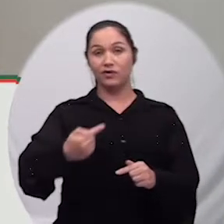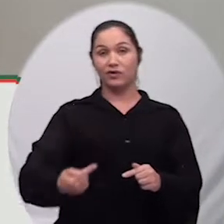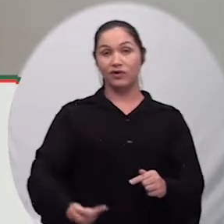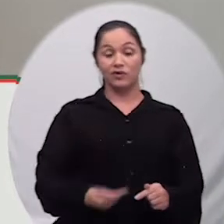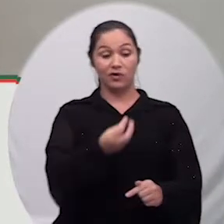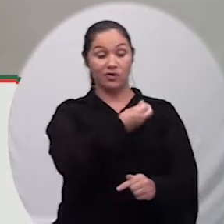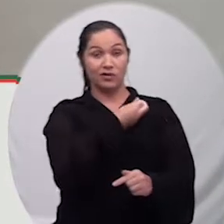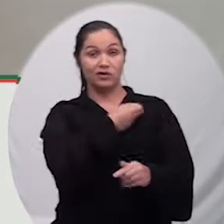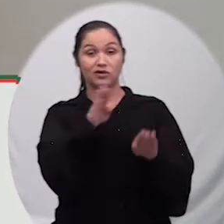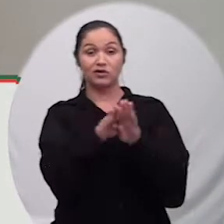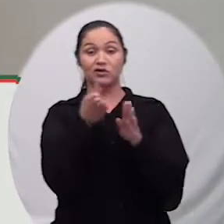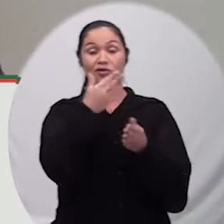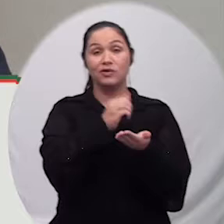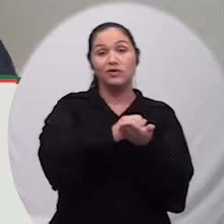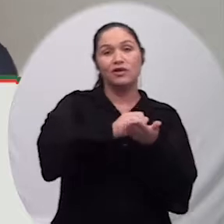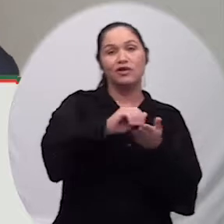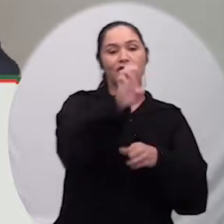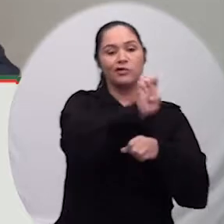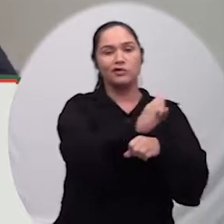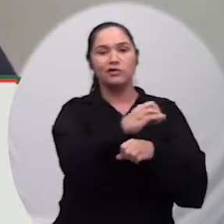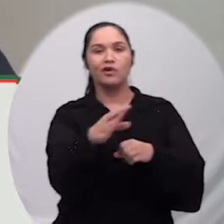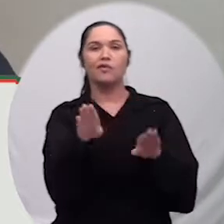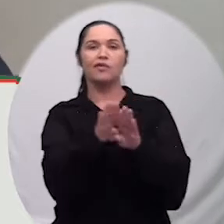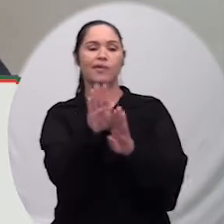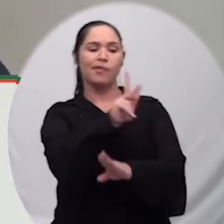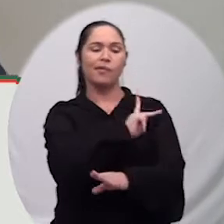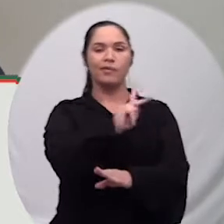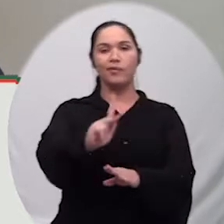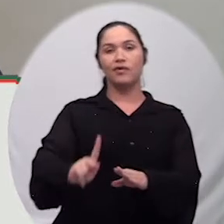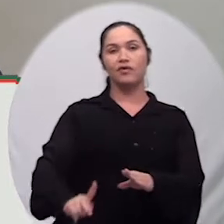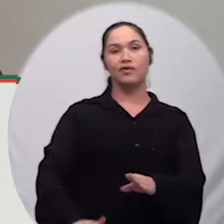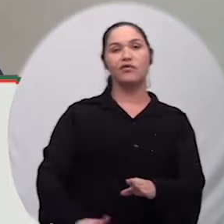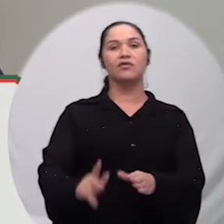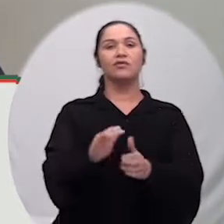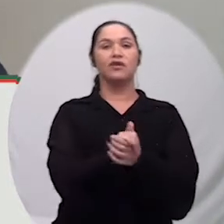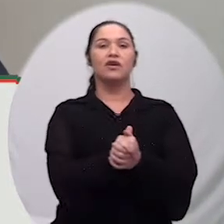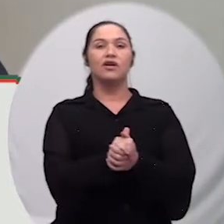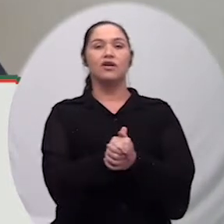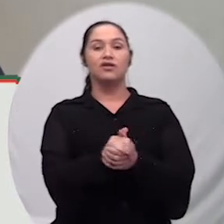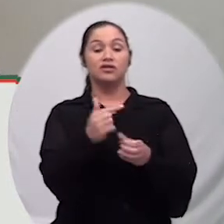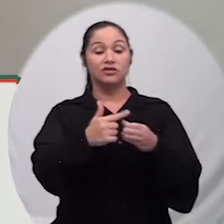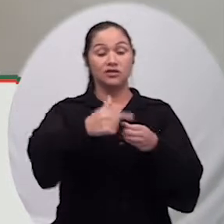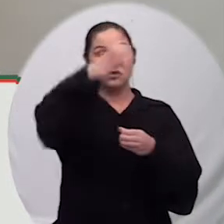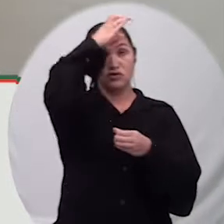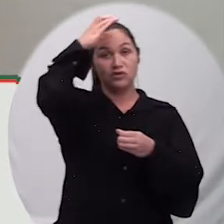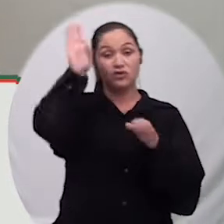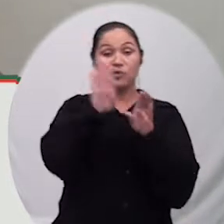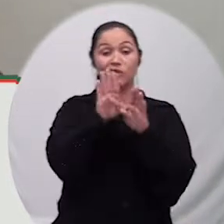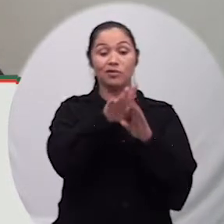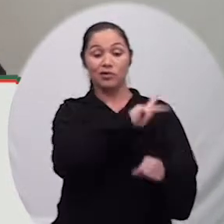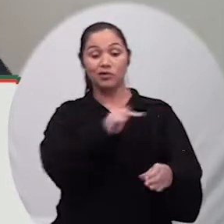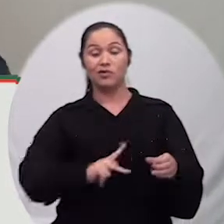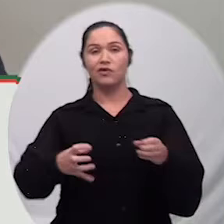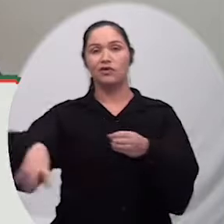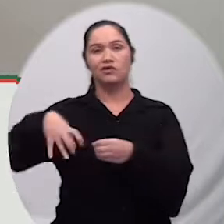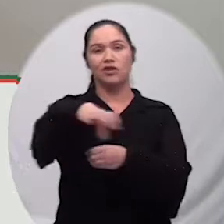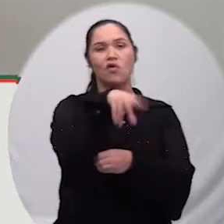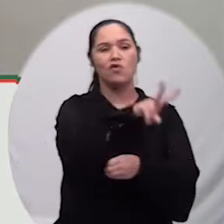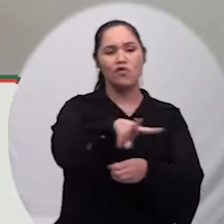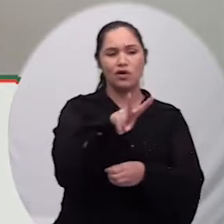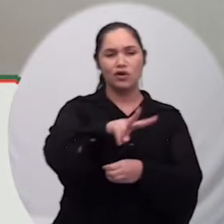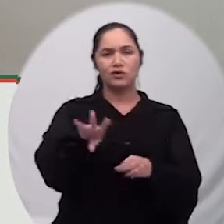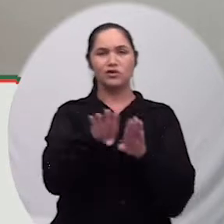Estado, a Sérgio Casagrande, prefeitos, secretários, prefeitos de toda a região. A maioria dos vereadores estava presente, muita